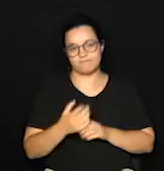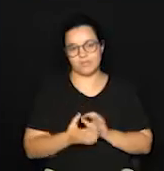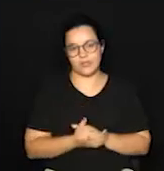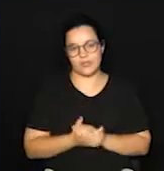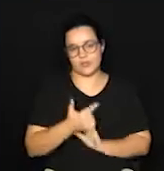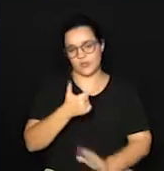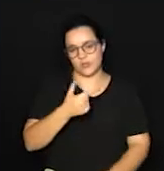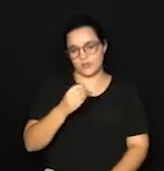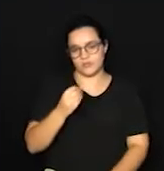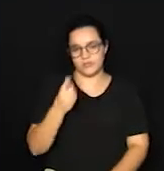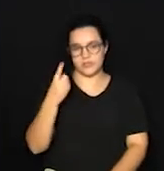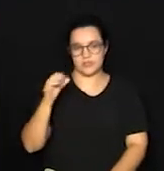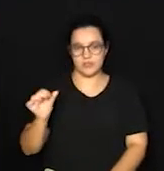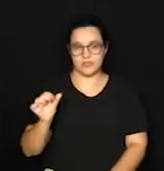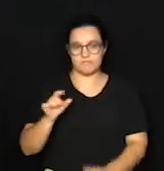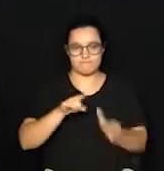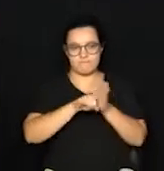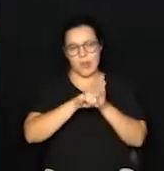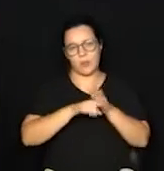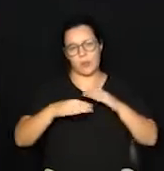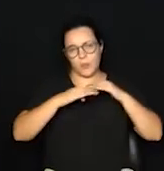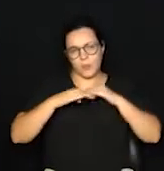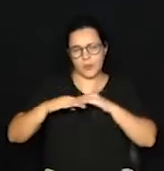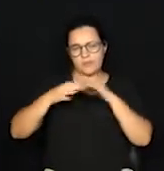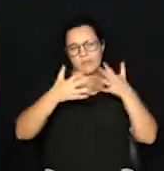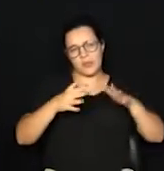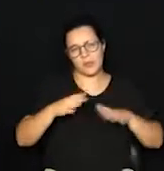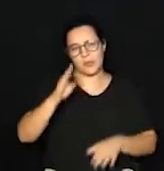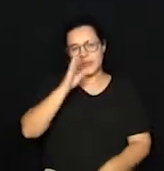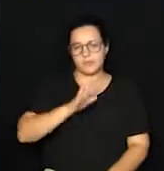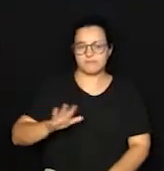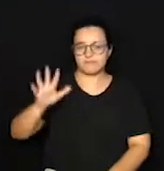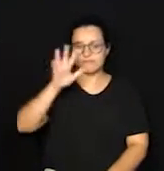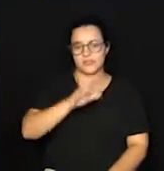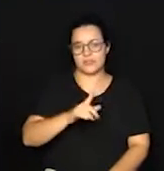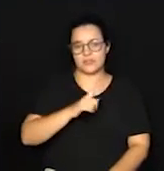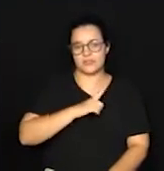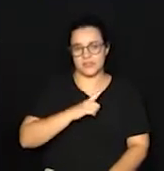2019. E a média nacional foram gerados